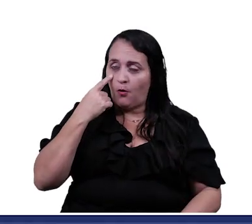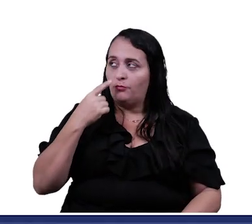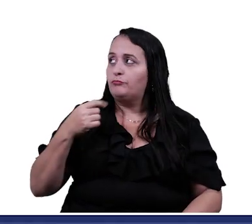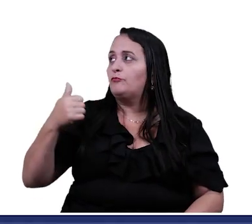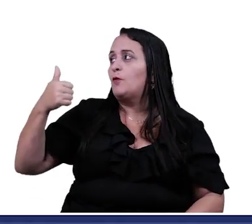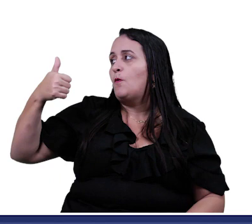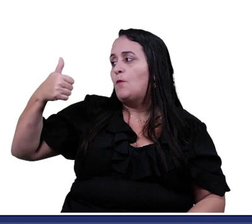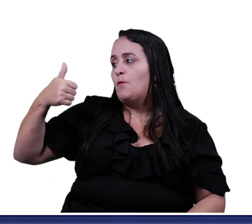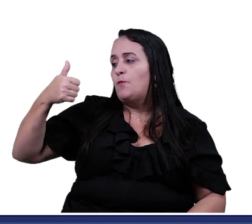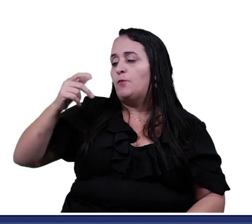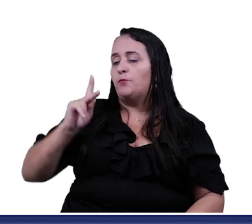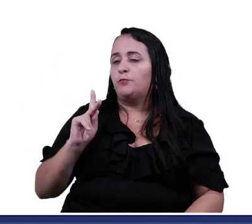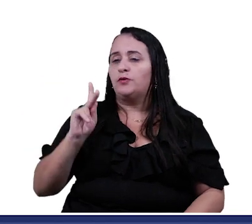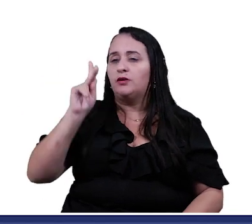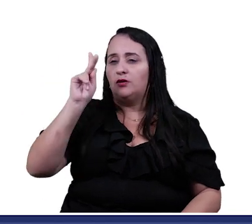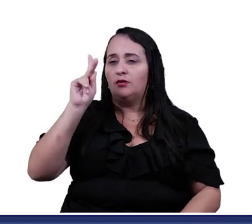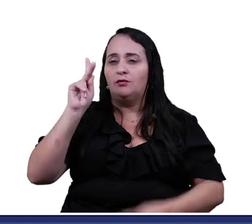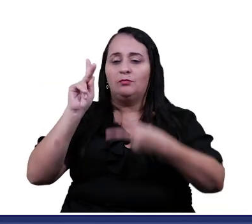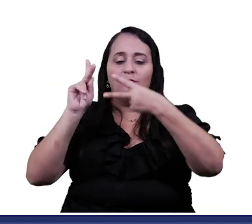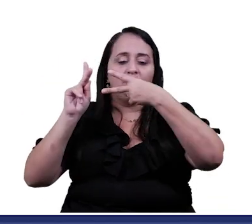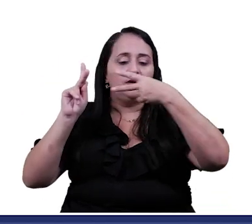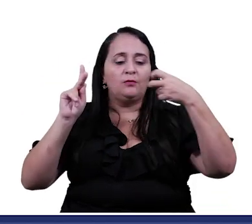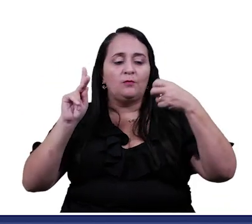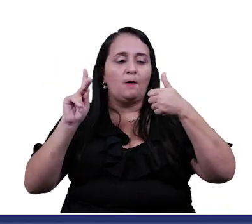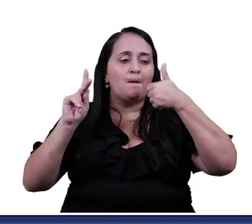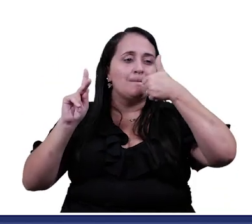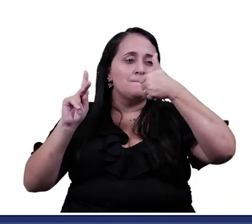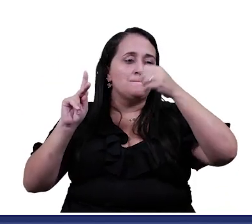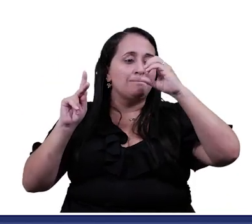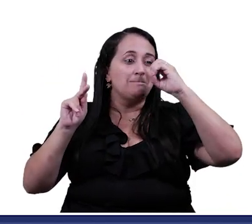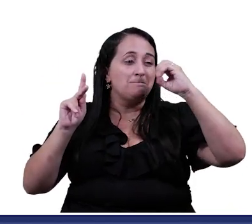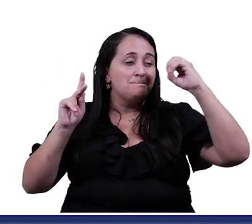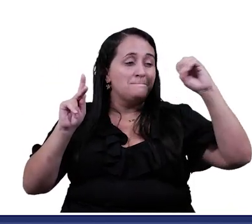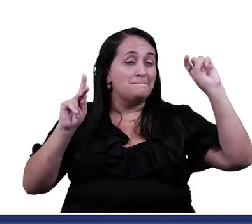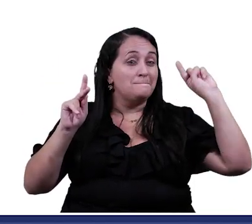aí, 1 quilo equivale a